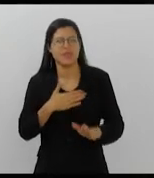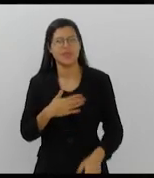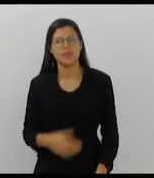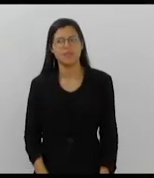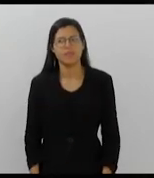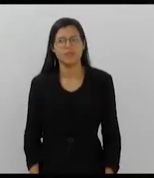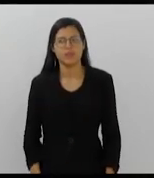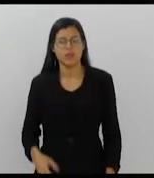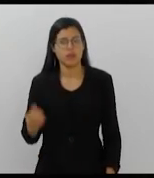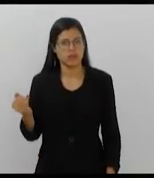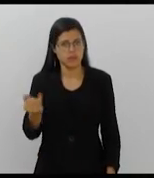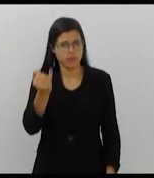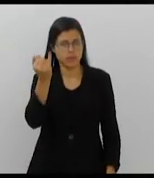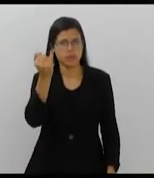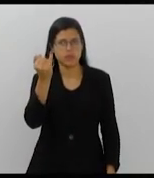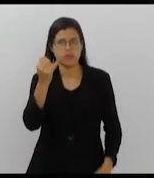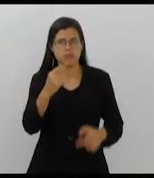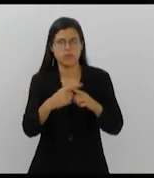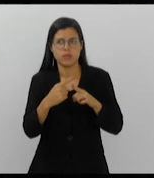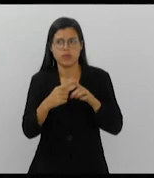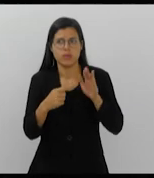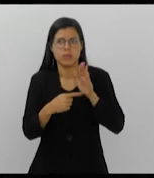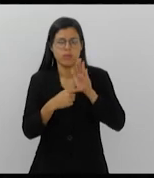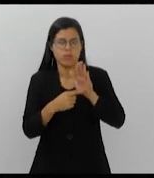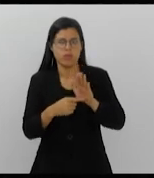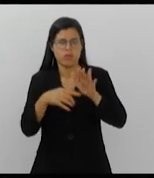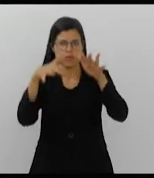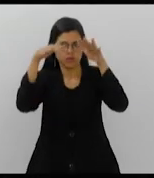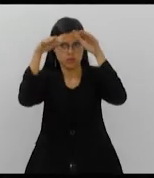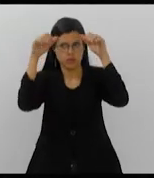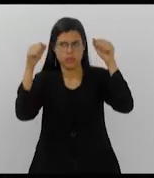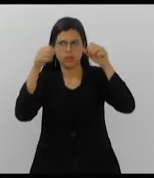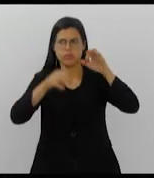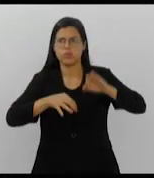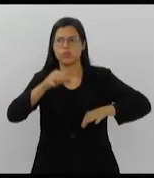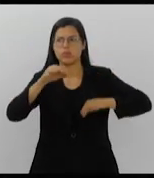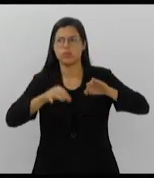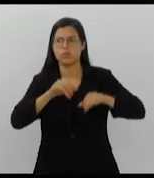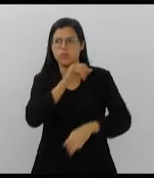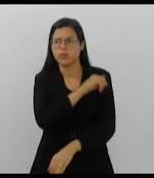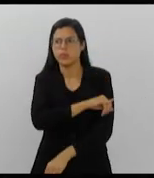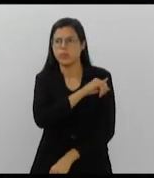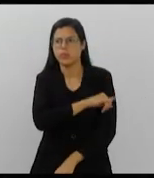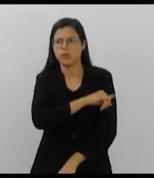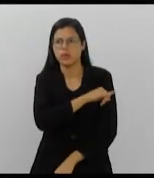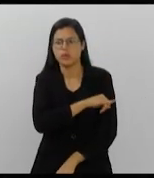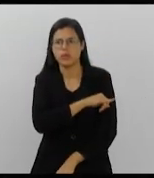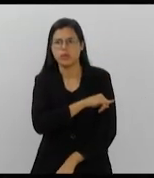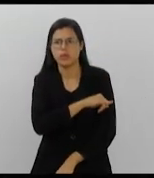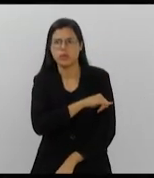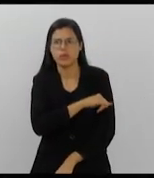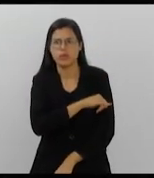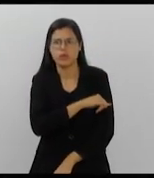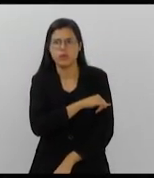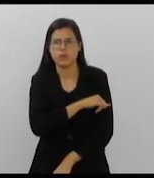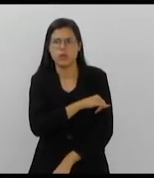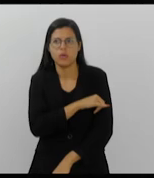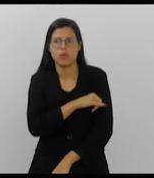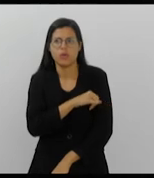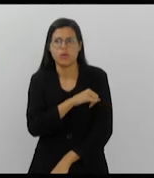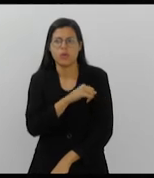Isso é muito importante, porque demonstra que o Tribunal de Justiça do Rio de Janeiro está sendo, não só no meu nome, está sendo almejado nessa